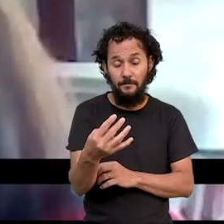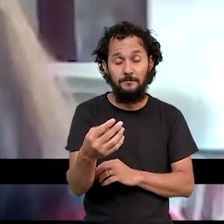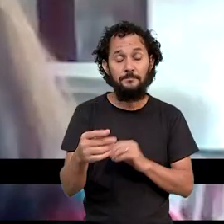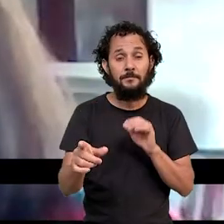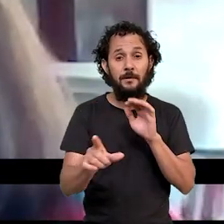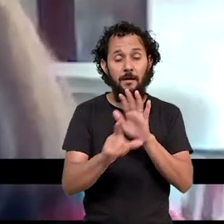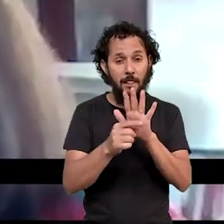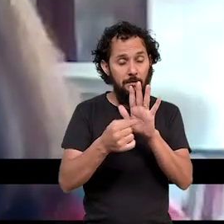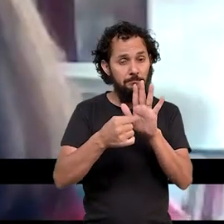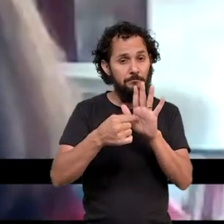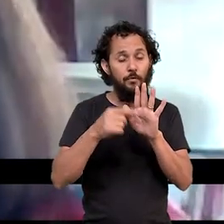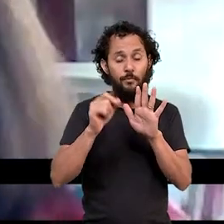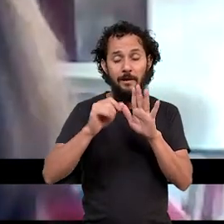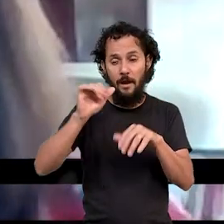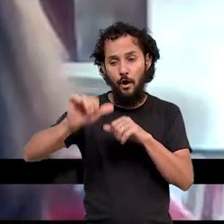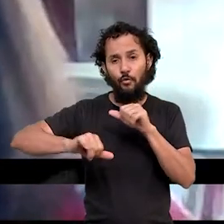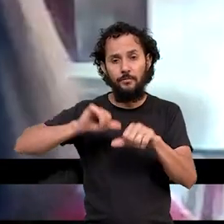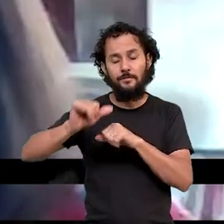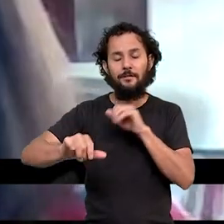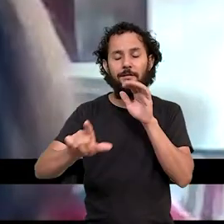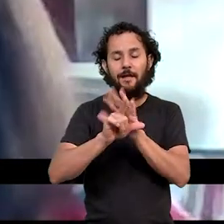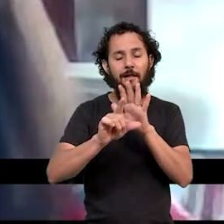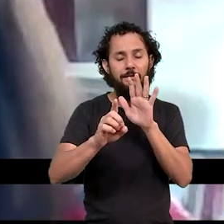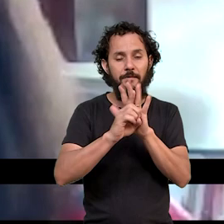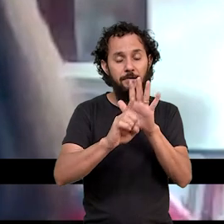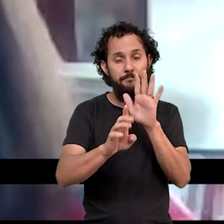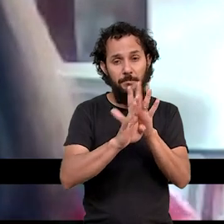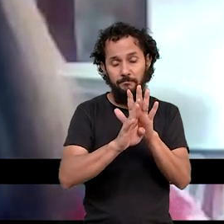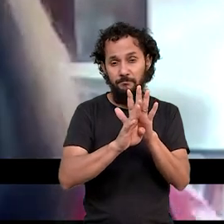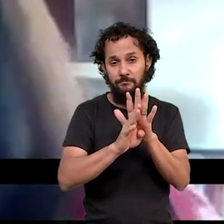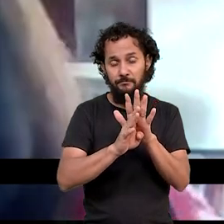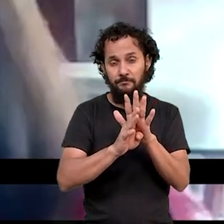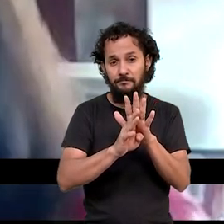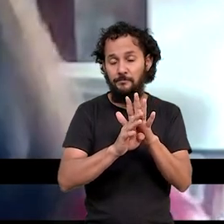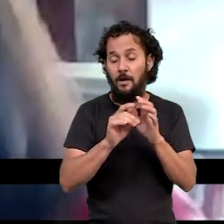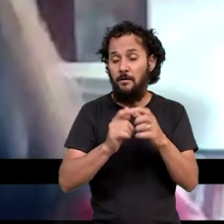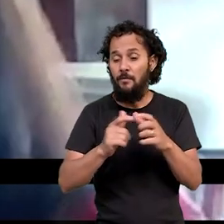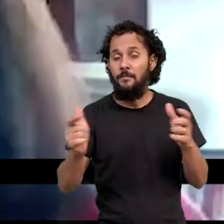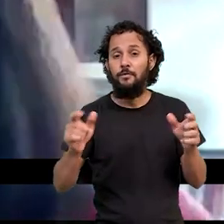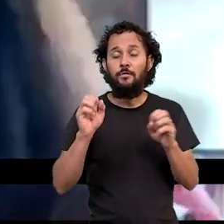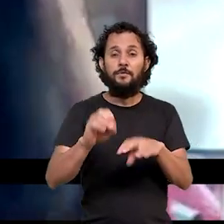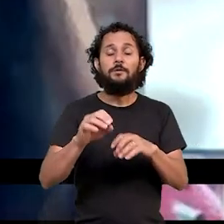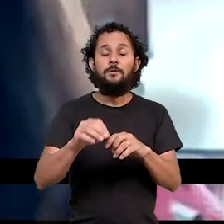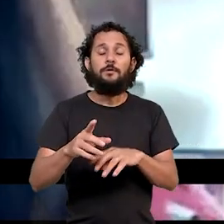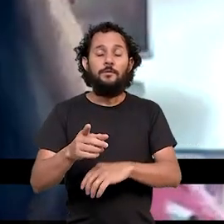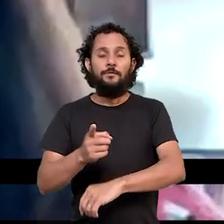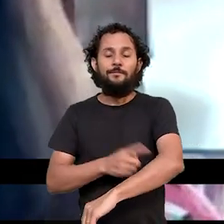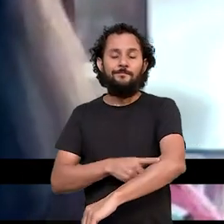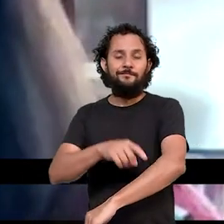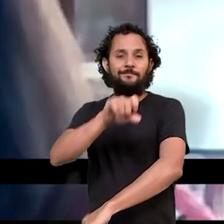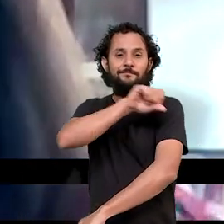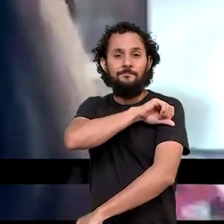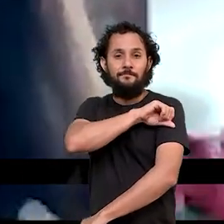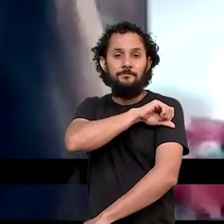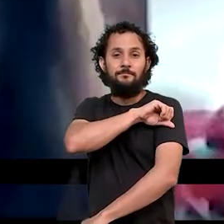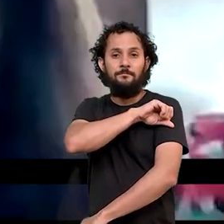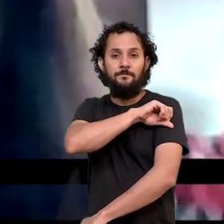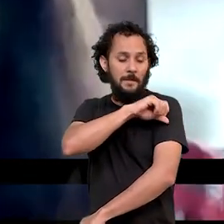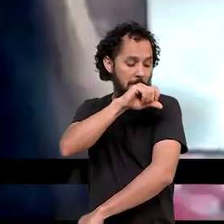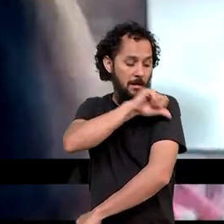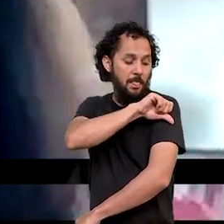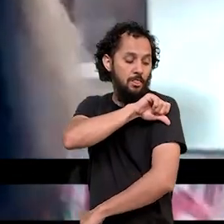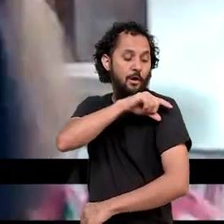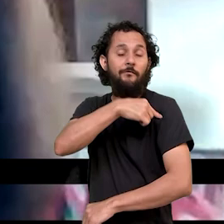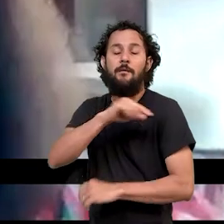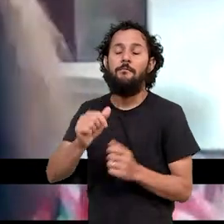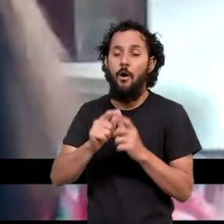11.274, que foi uma alteração da LDB, e que ampliou o ensino fundamental para 9 para resolver esse